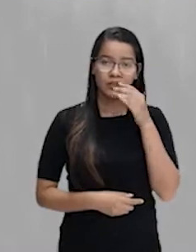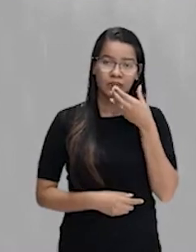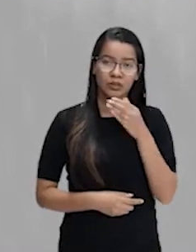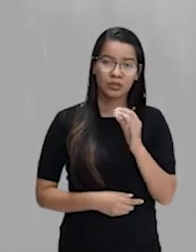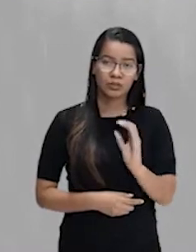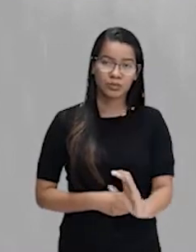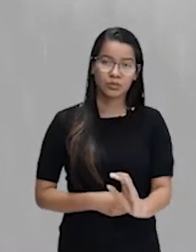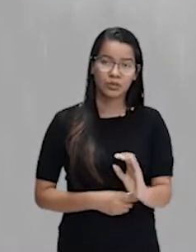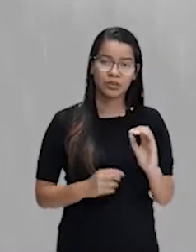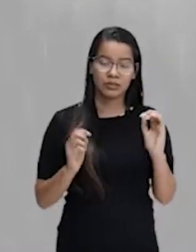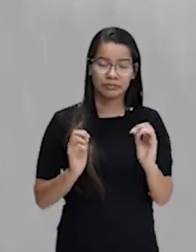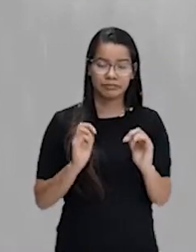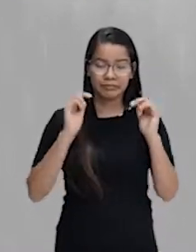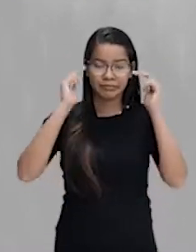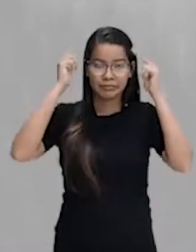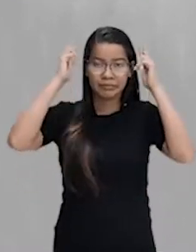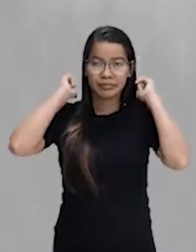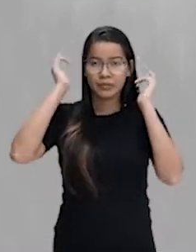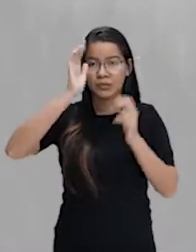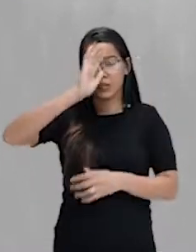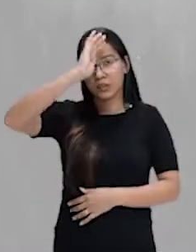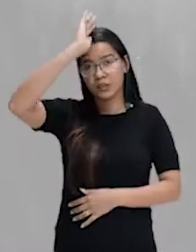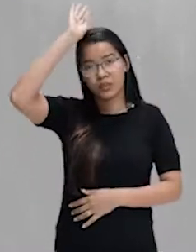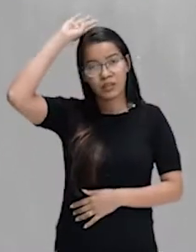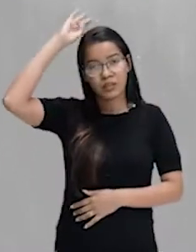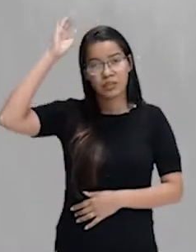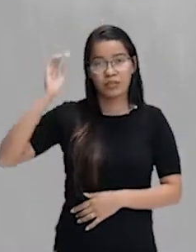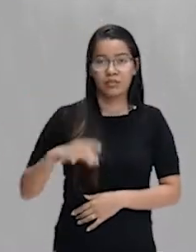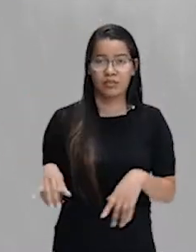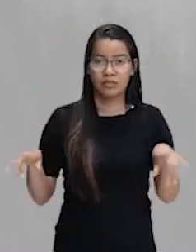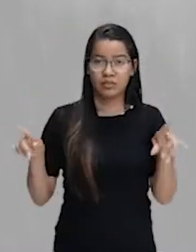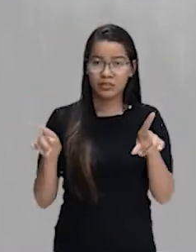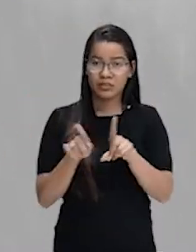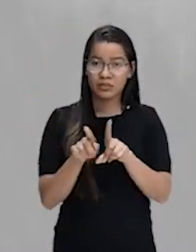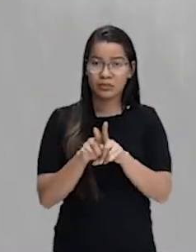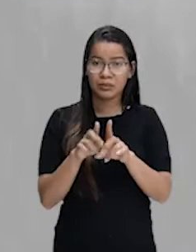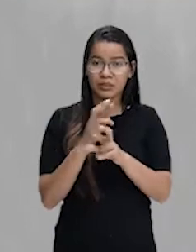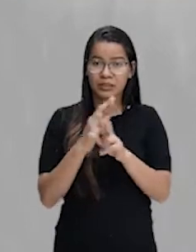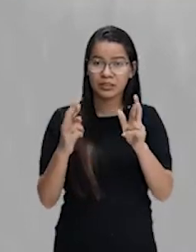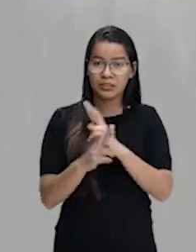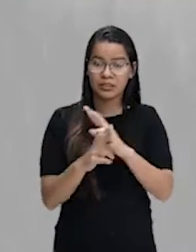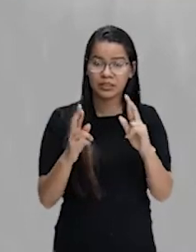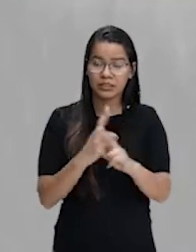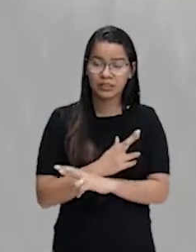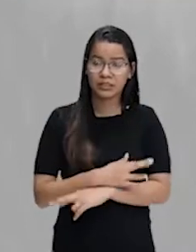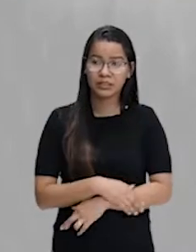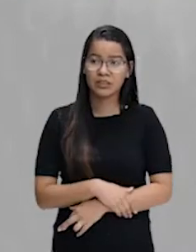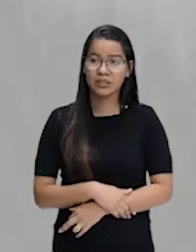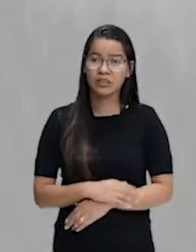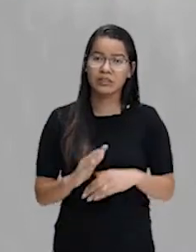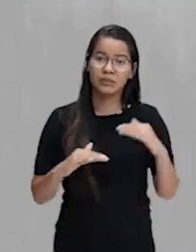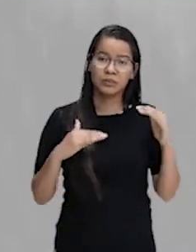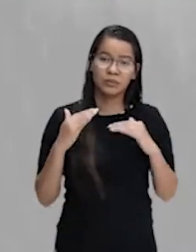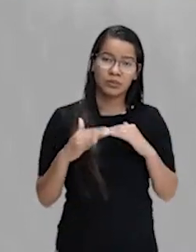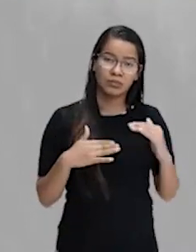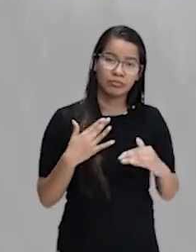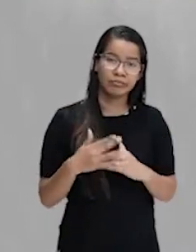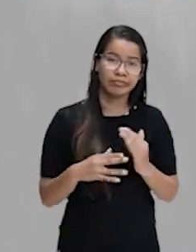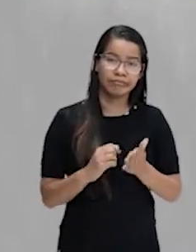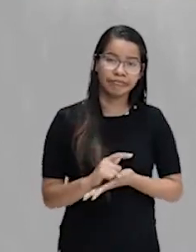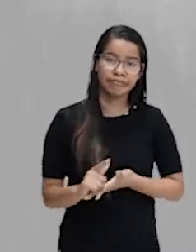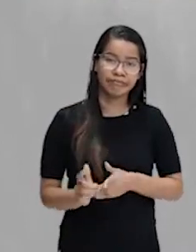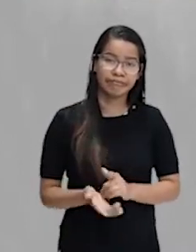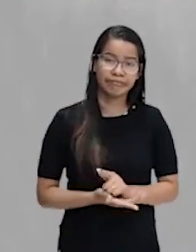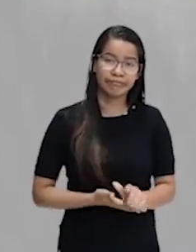clássica greco-romana, por conta das questões relacionadas ao processo de